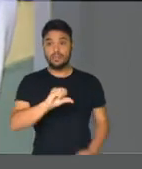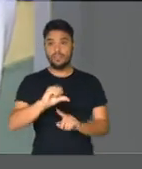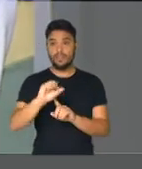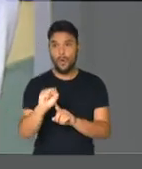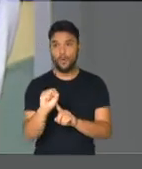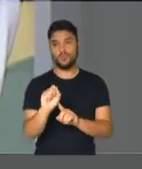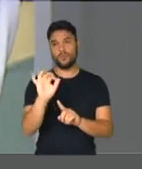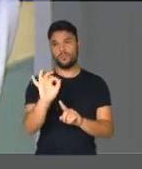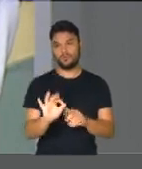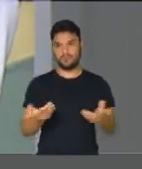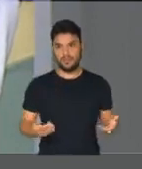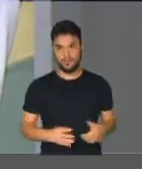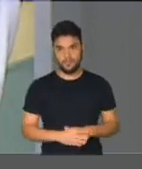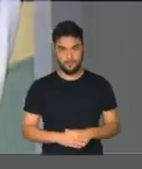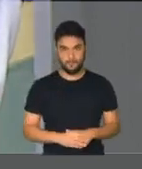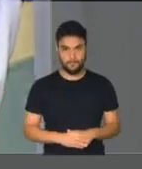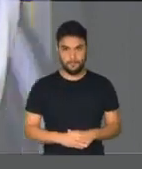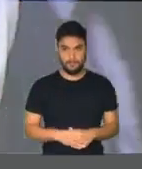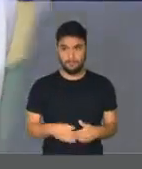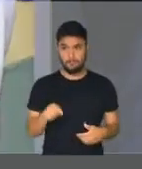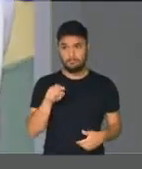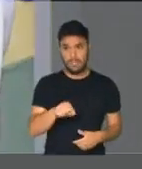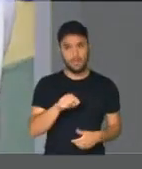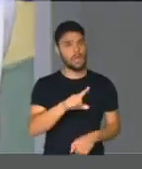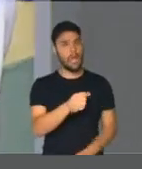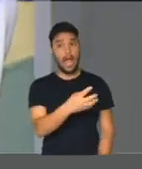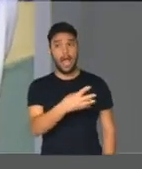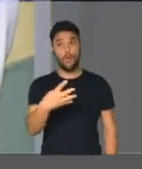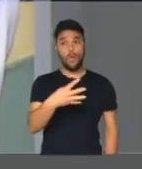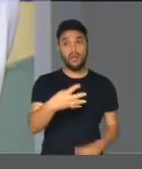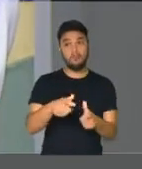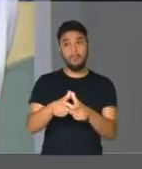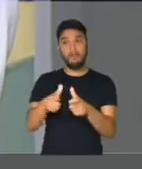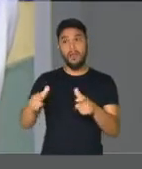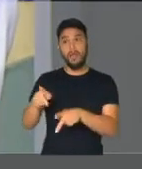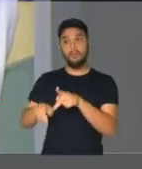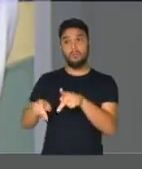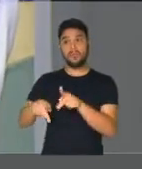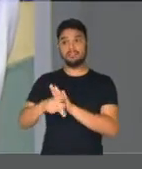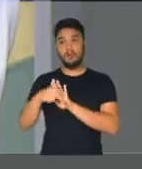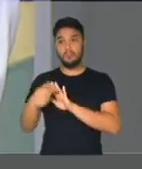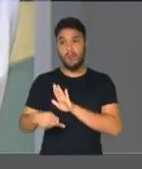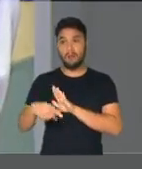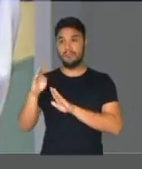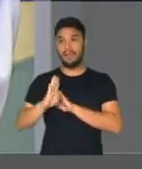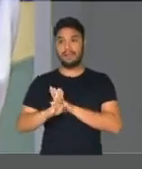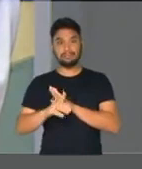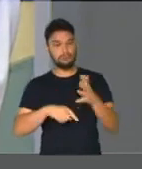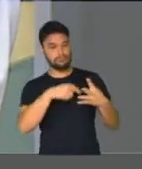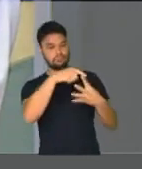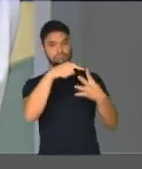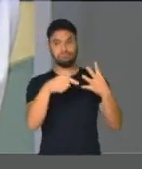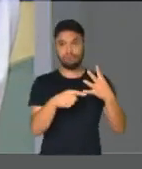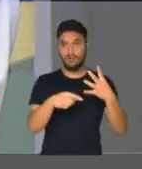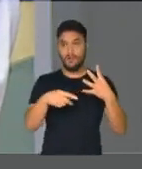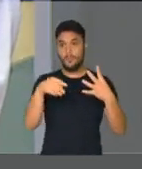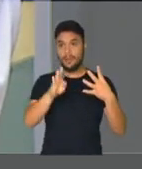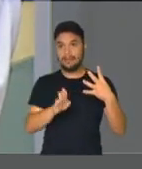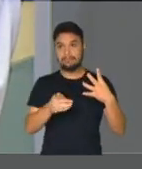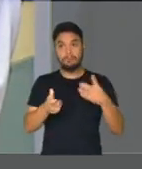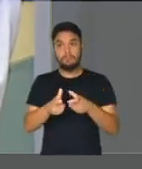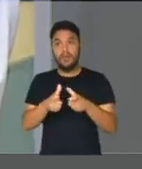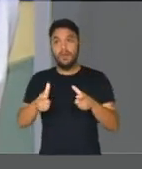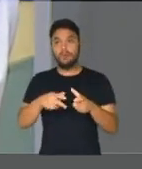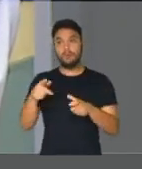698%. Trata-se da quarta maior população carcerária do mundo. O Infopem também